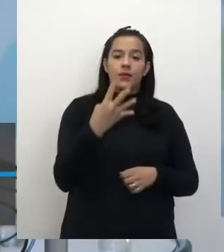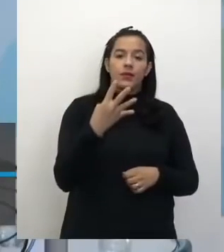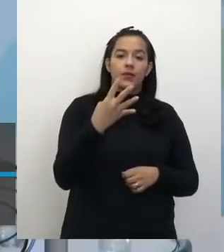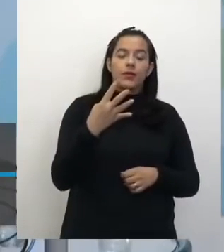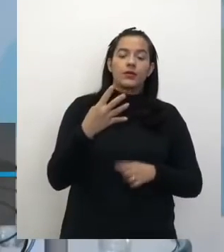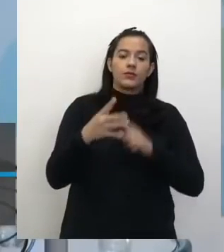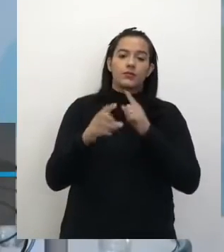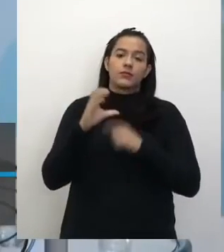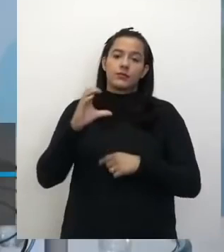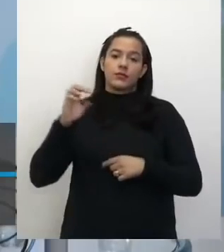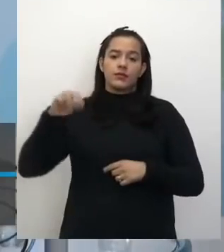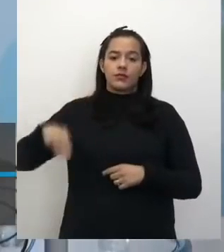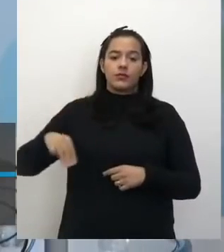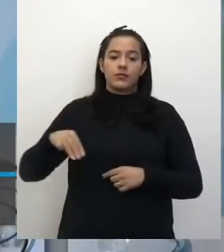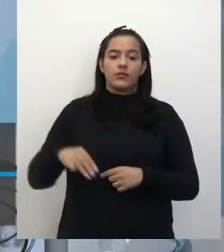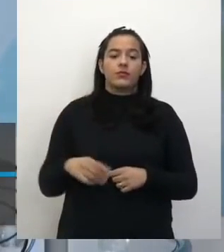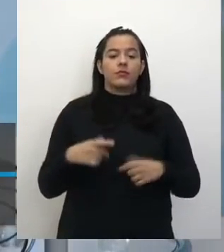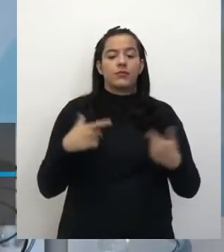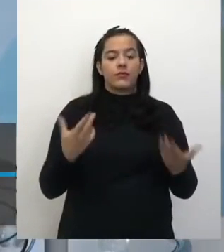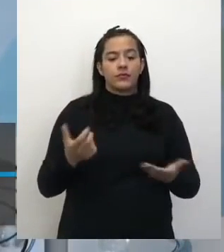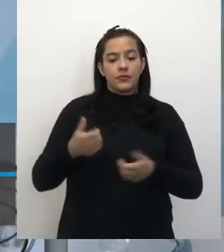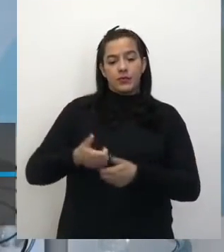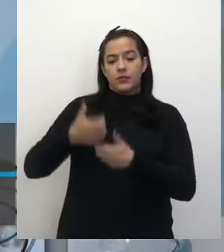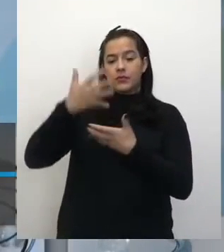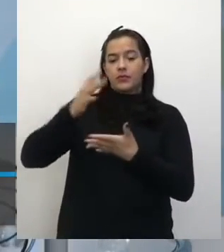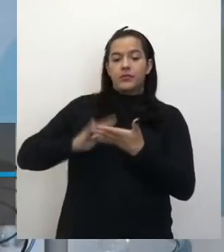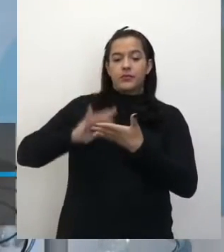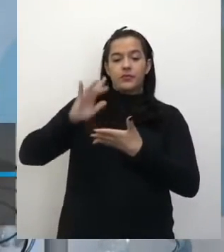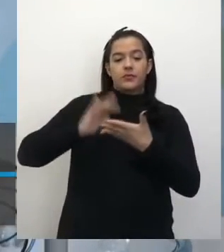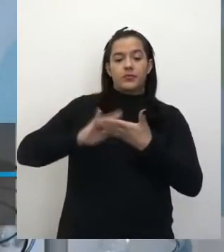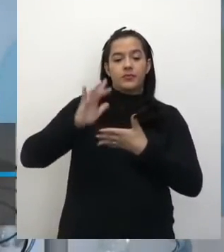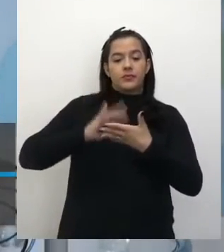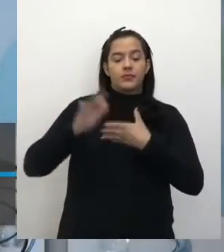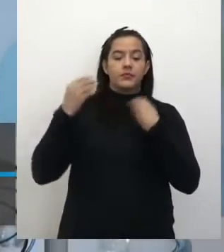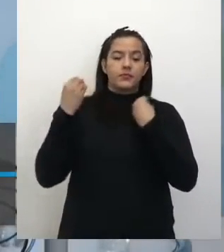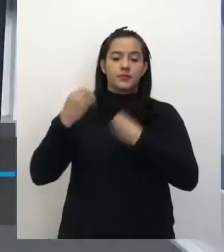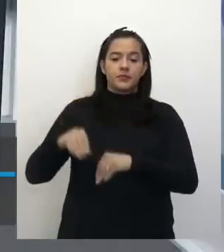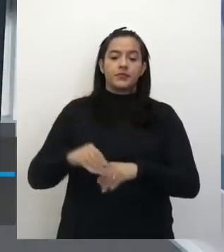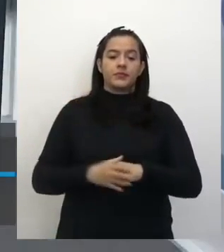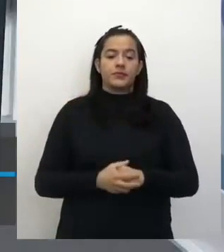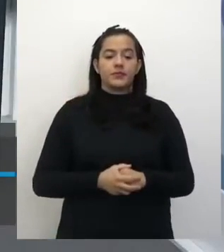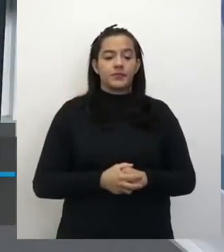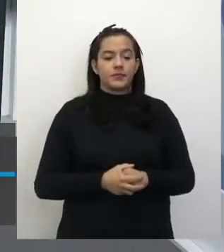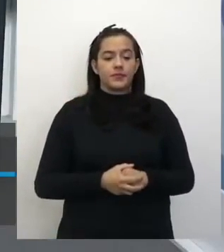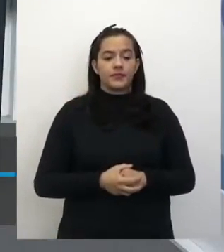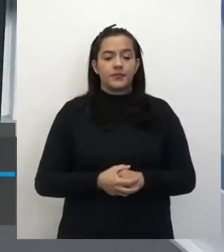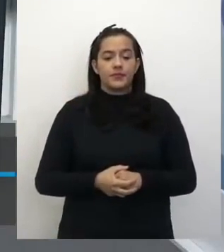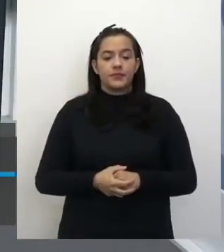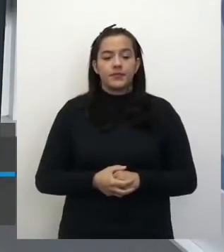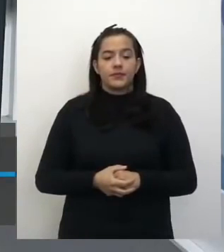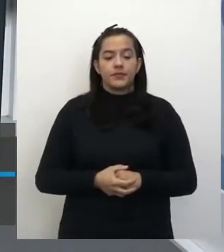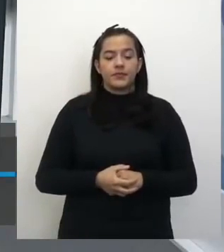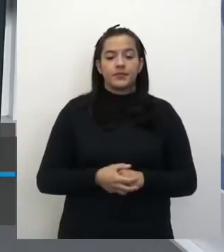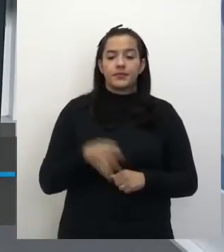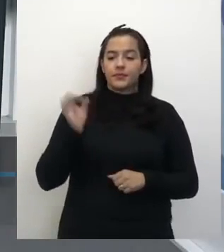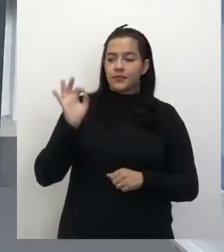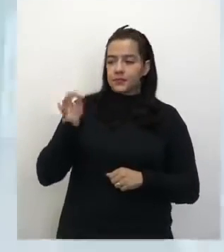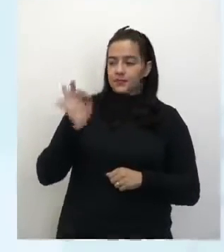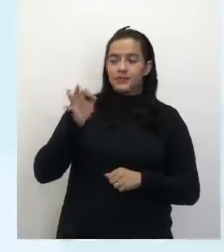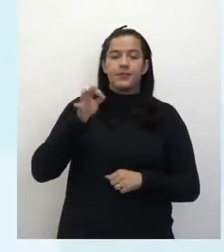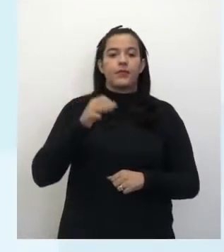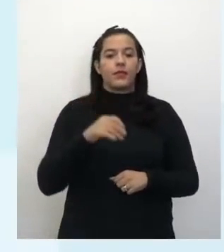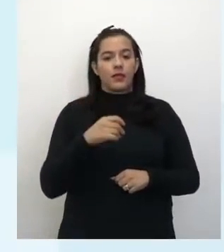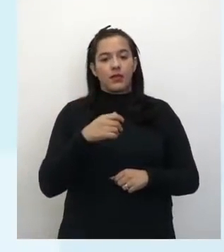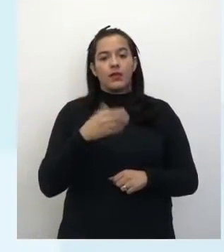centímetros quadrados, Muito que é o que bom. começou a subir aqui, todo mundo colocando. Muito é isso bom, mesmo? muito bom, muito bom. É isso mesmo, né? Porque se a gente fizer 2